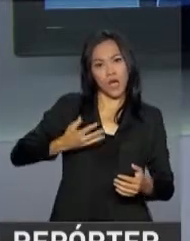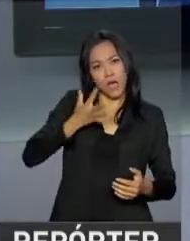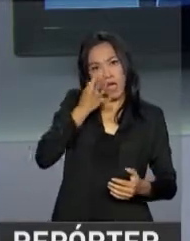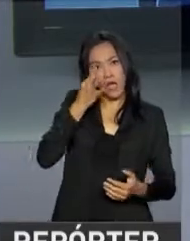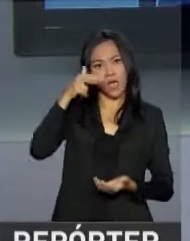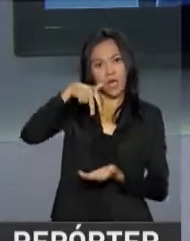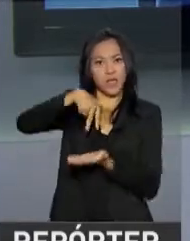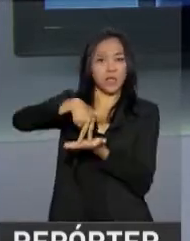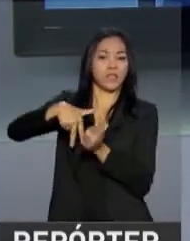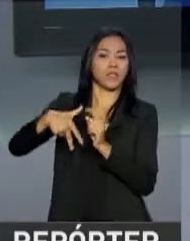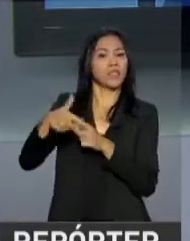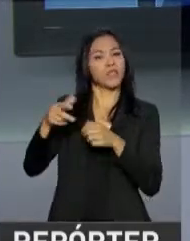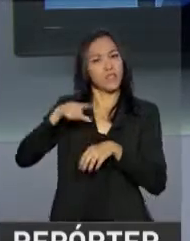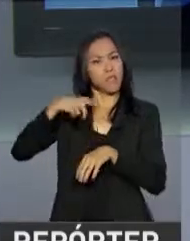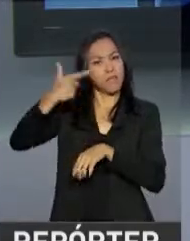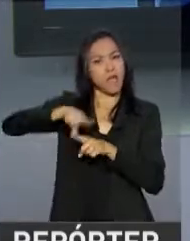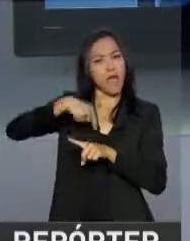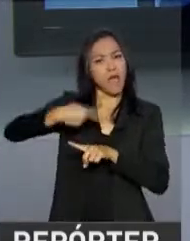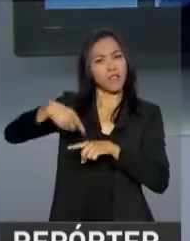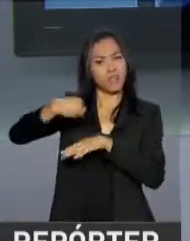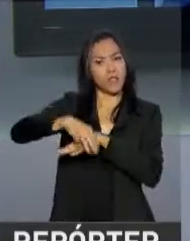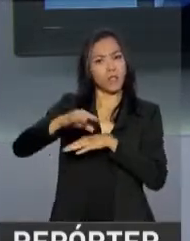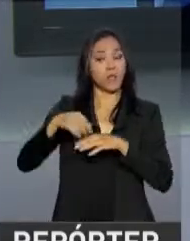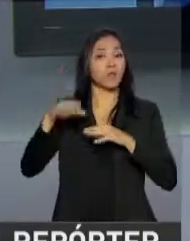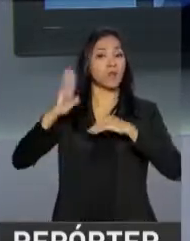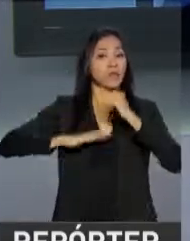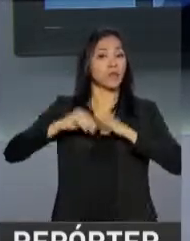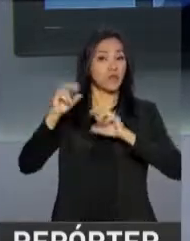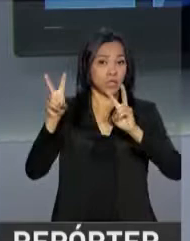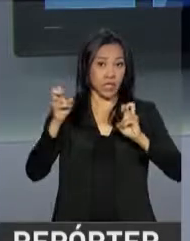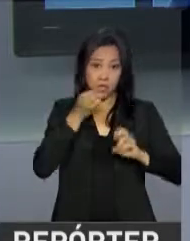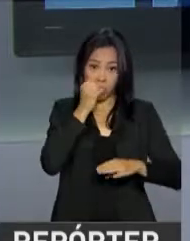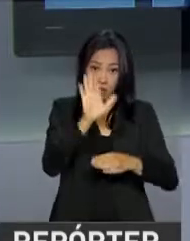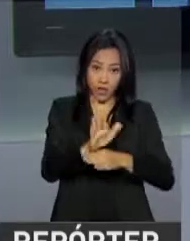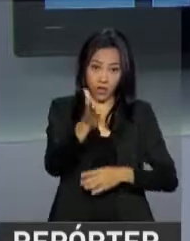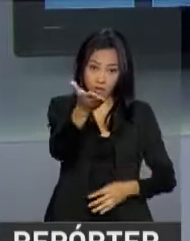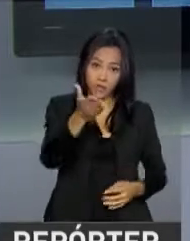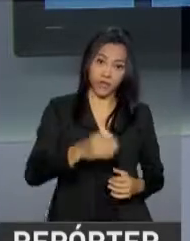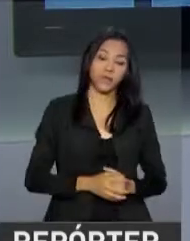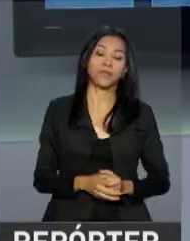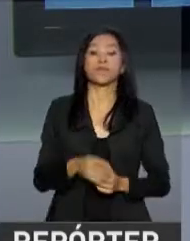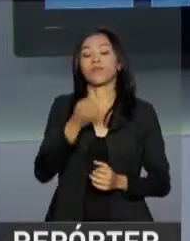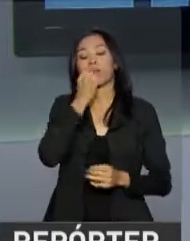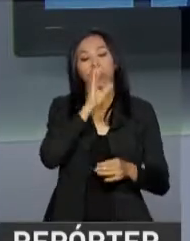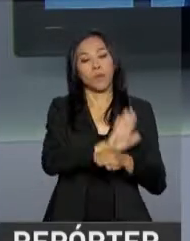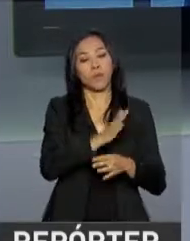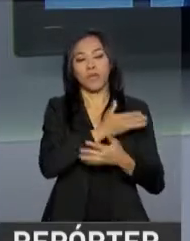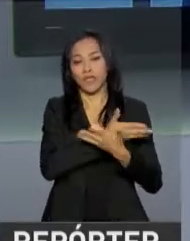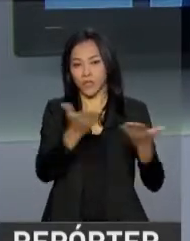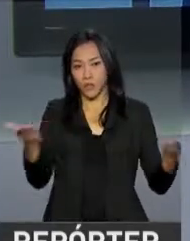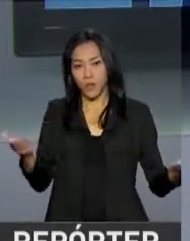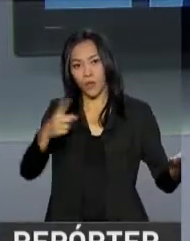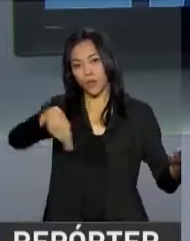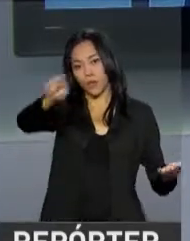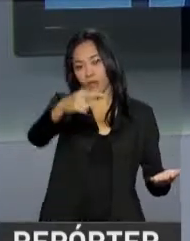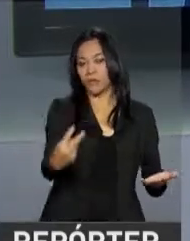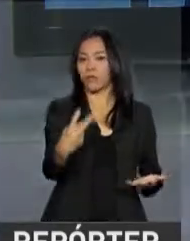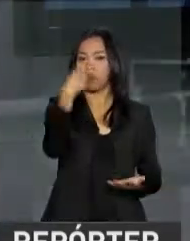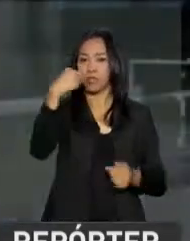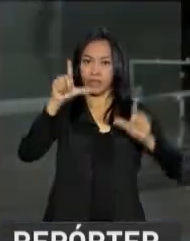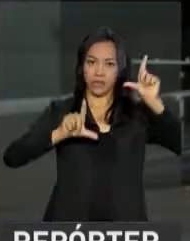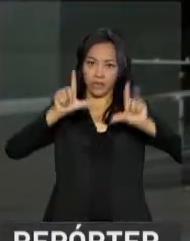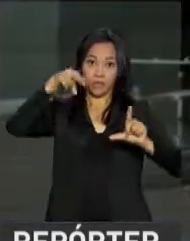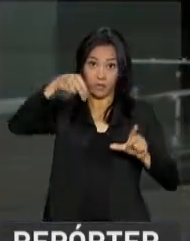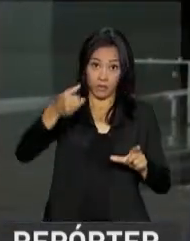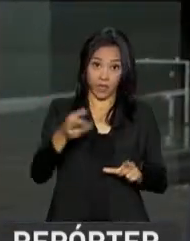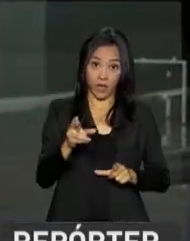e tem mais informações sobre esse assunto boa tarde paulo boa tarde carolina boa tarde a todos que nos assistem na tv nbr